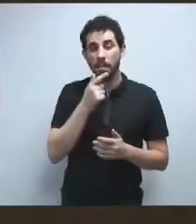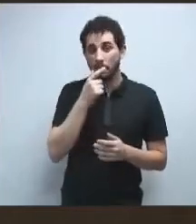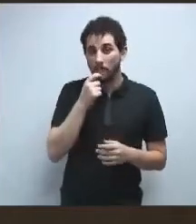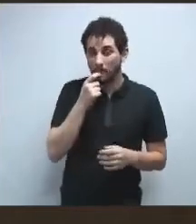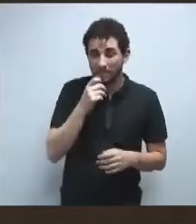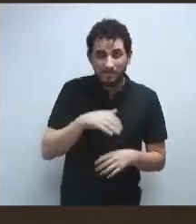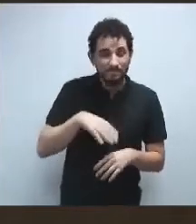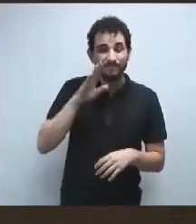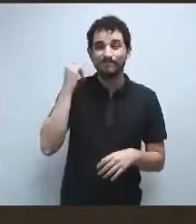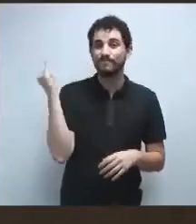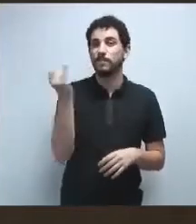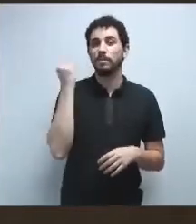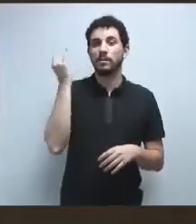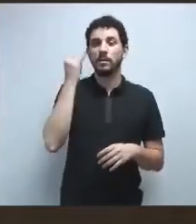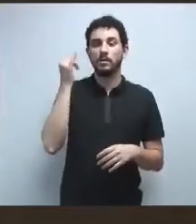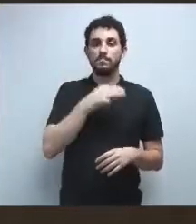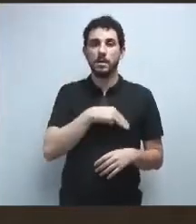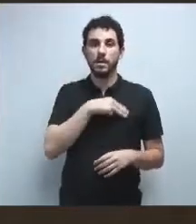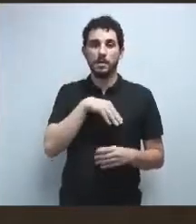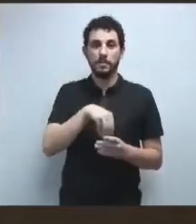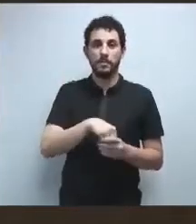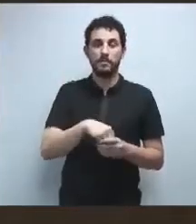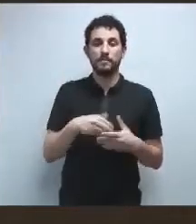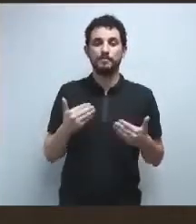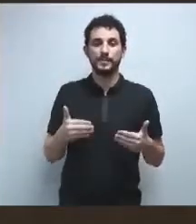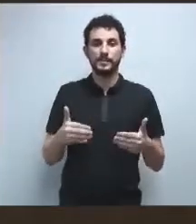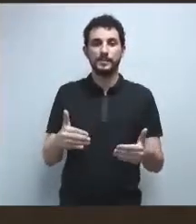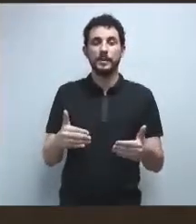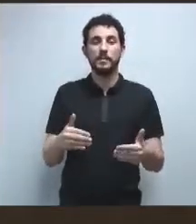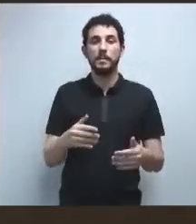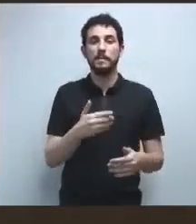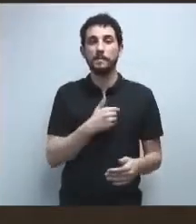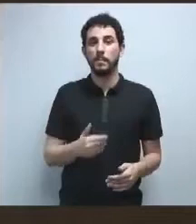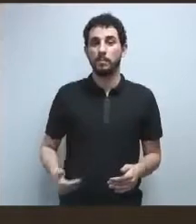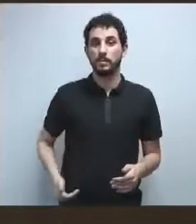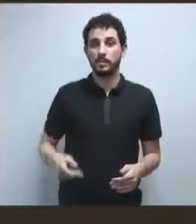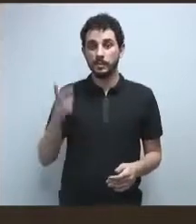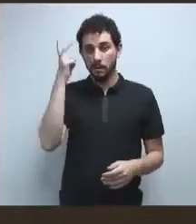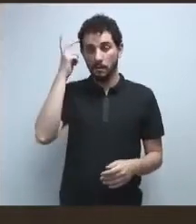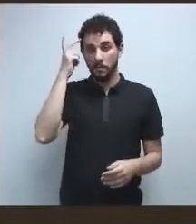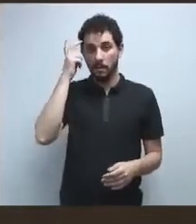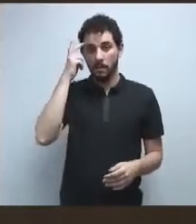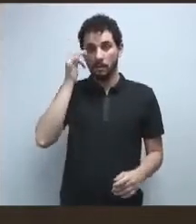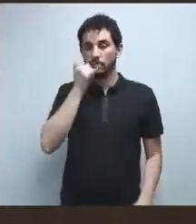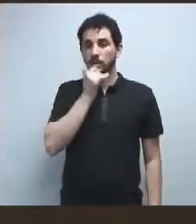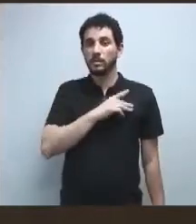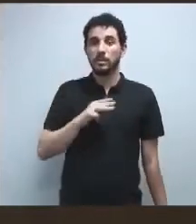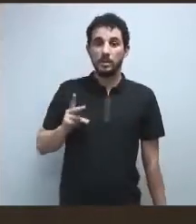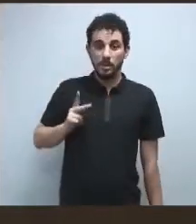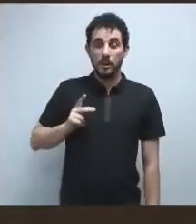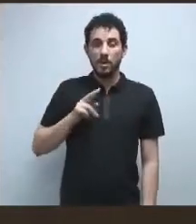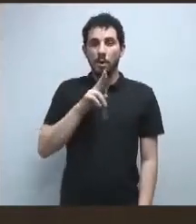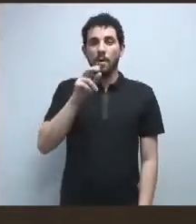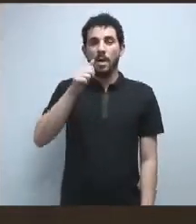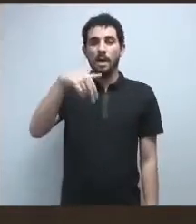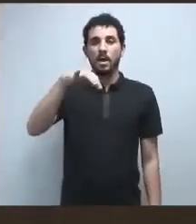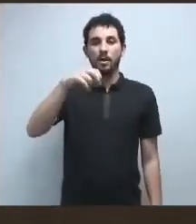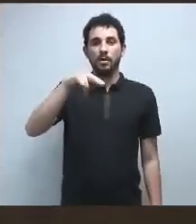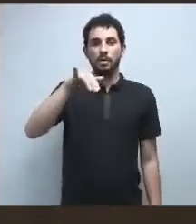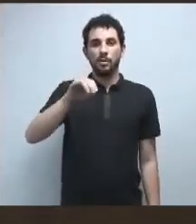ministério público de são paulo já falecido antônio carlos penteado de moraes nosso companheiro